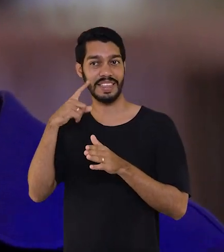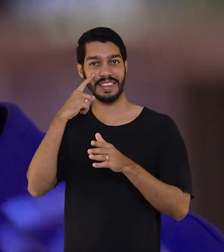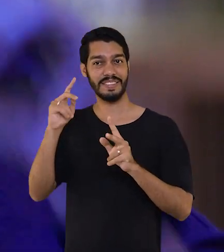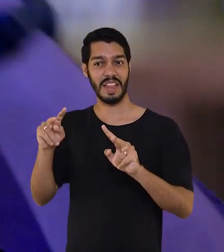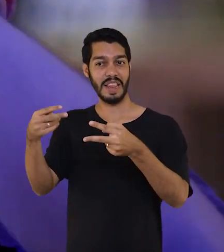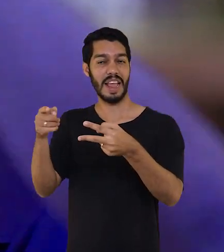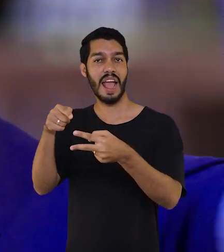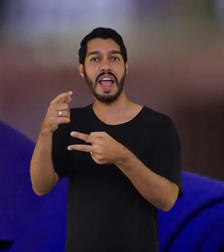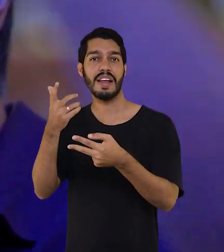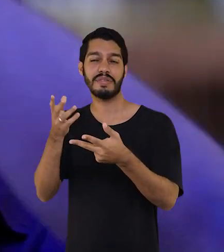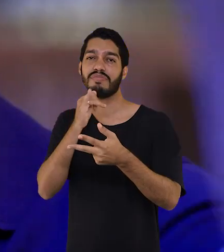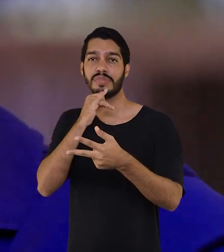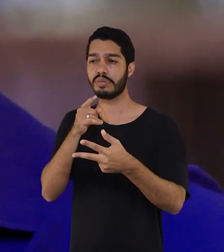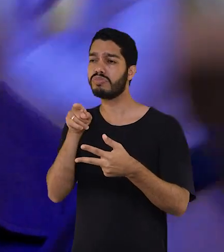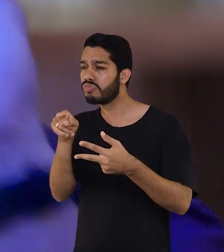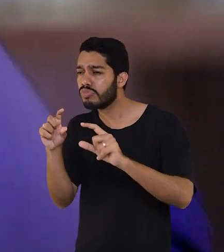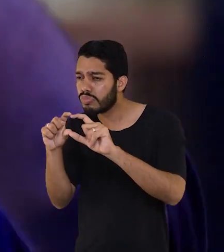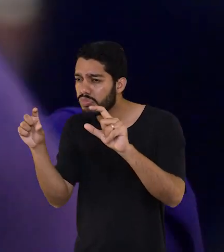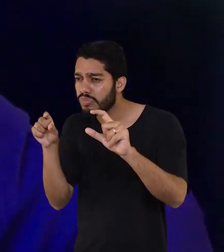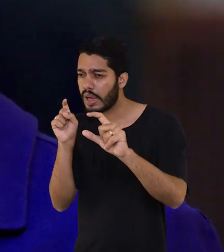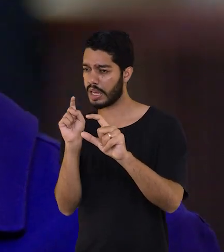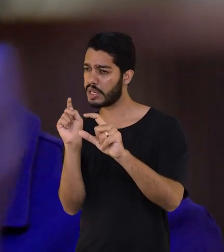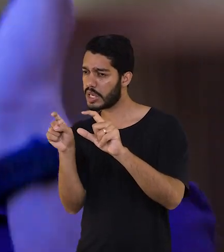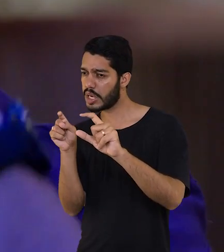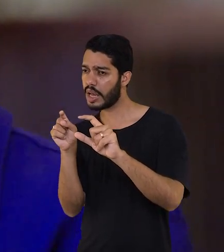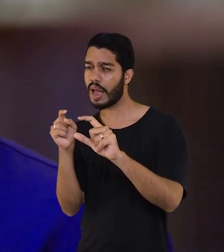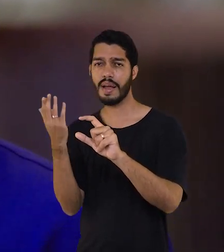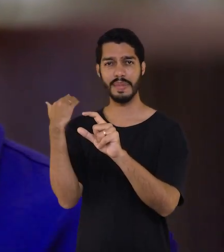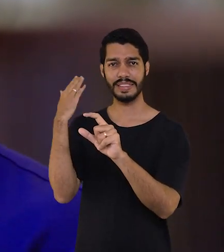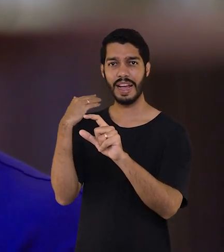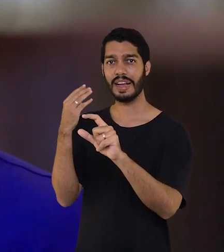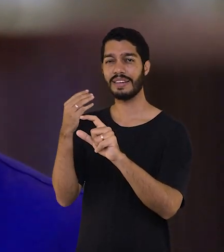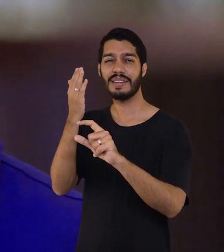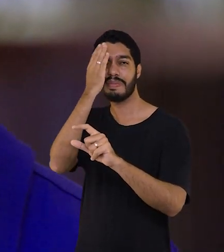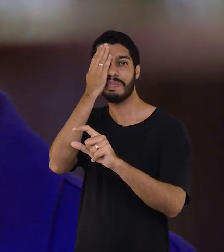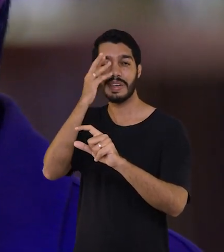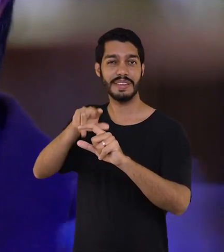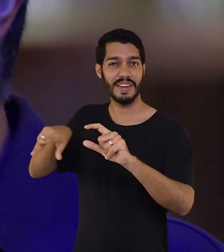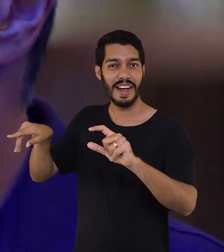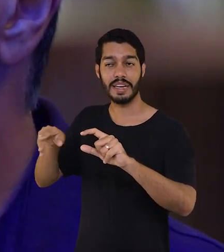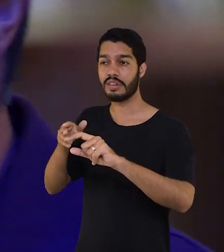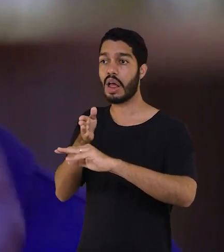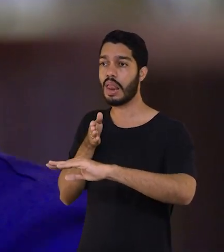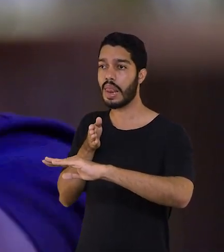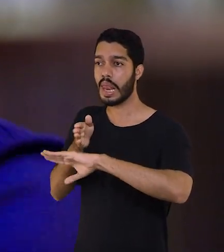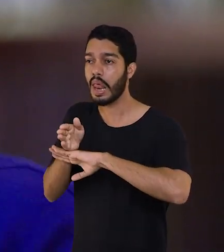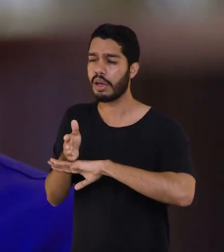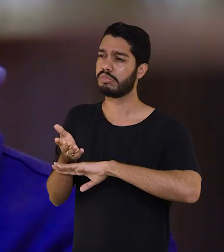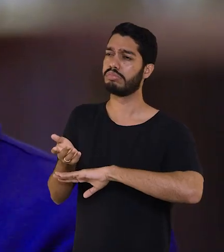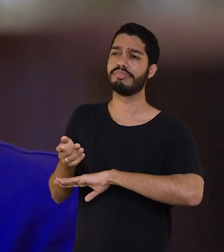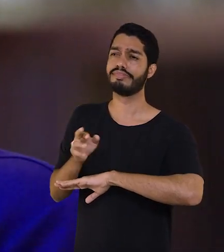Google tinha os links falsos, né? Ou seja, clique aqui para... antigamente, numa época mais de pirataria,